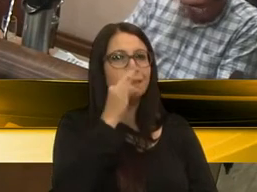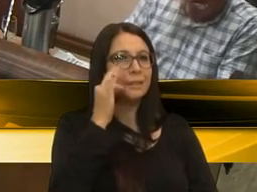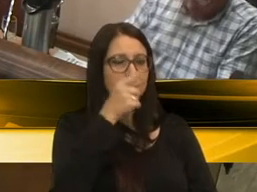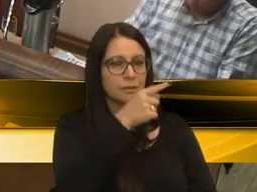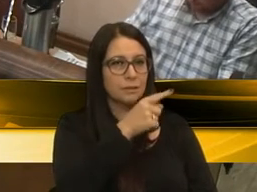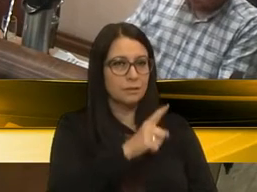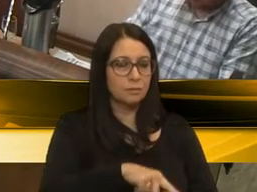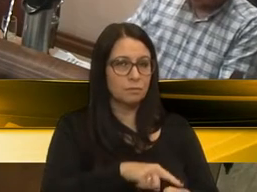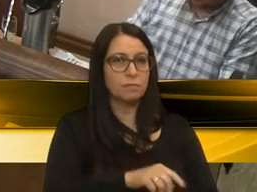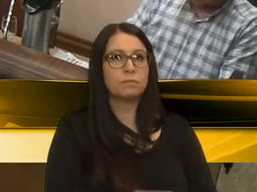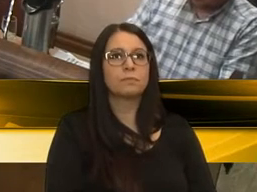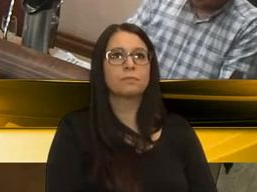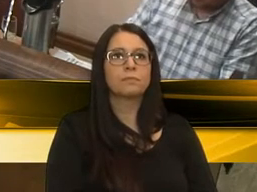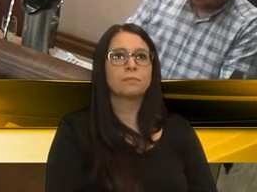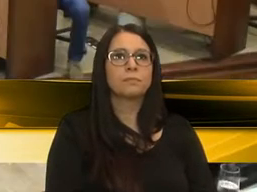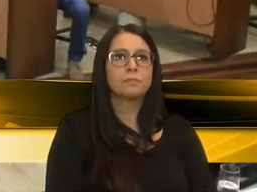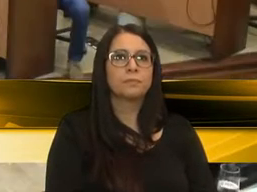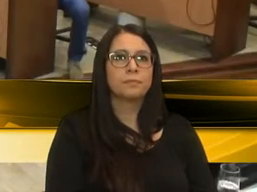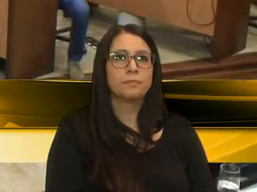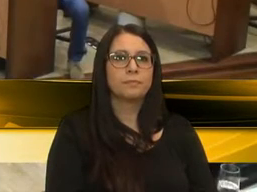à parte.